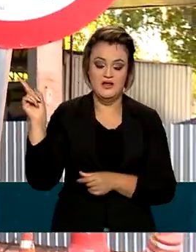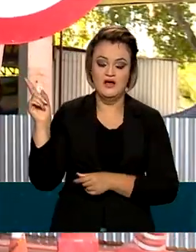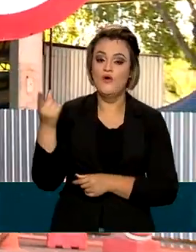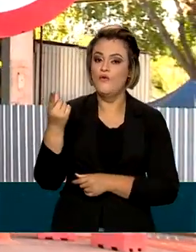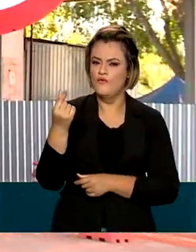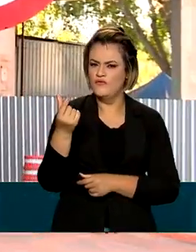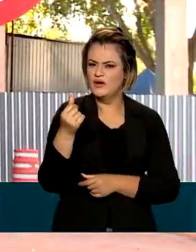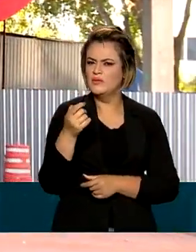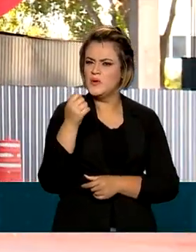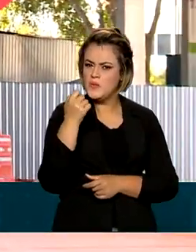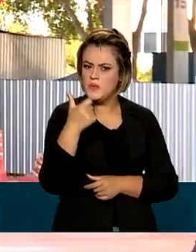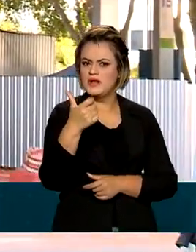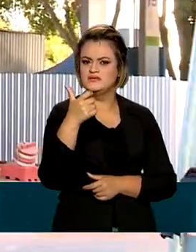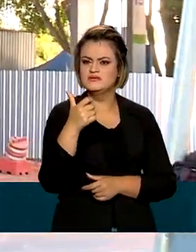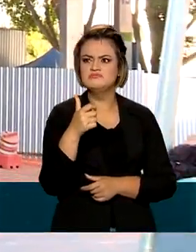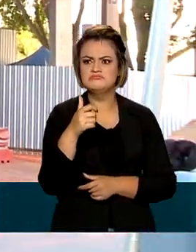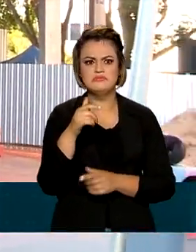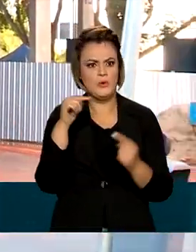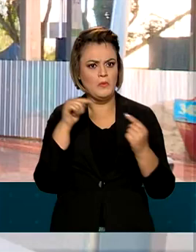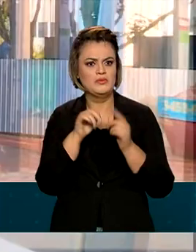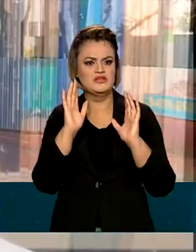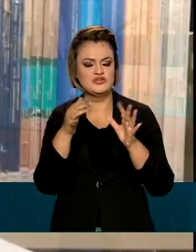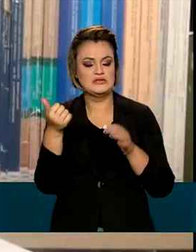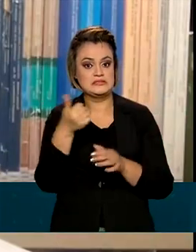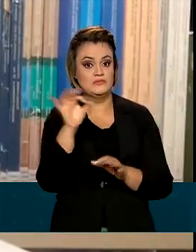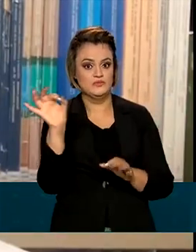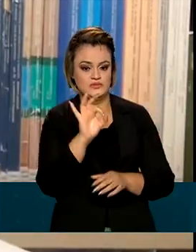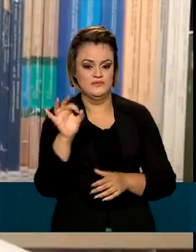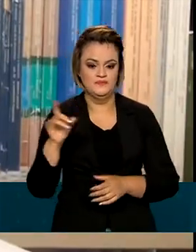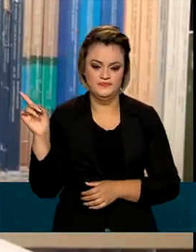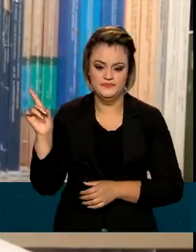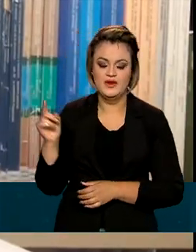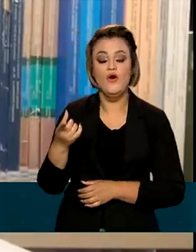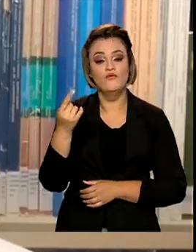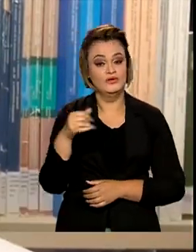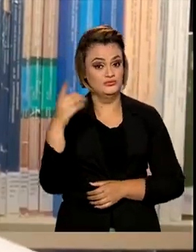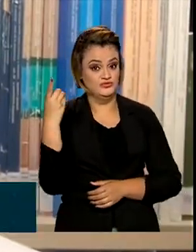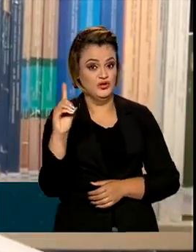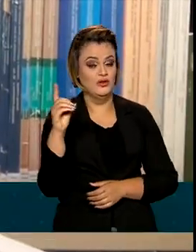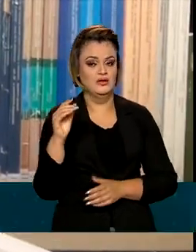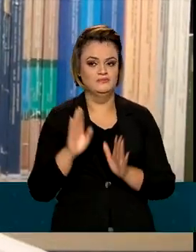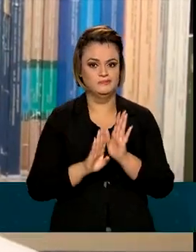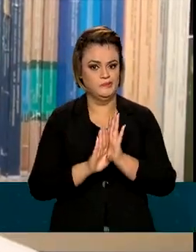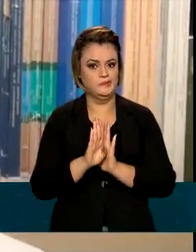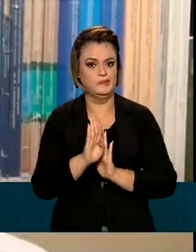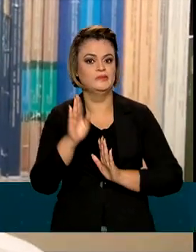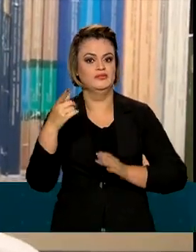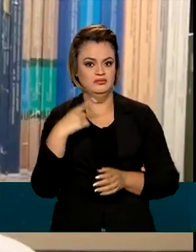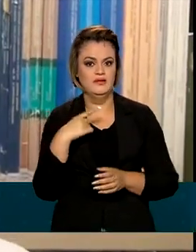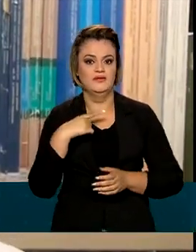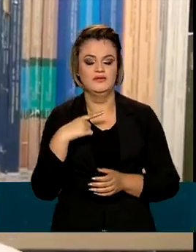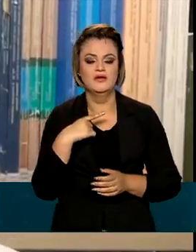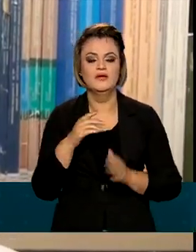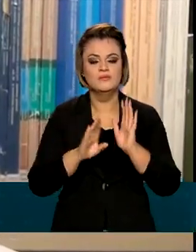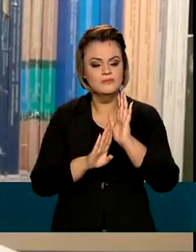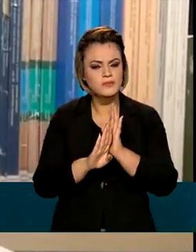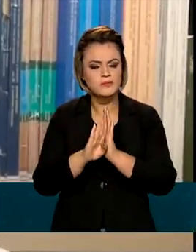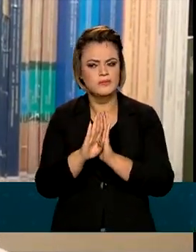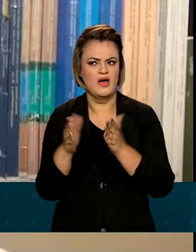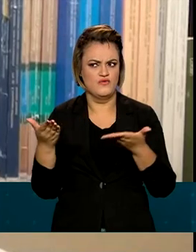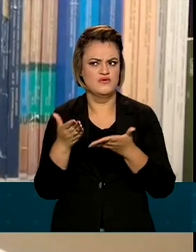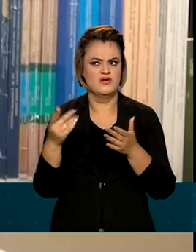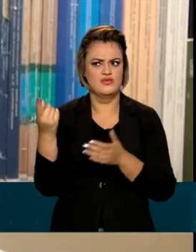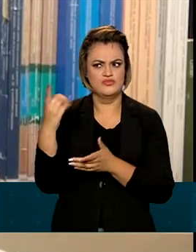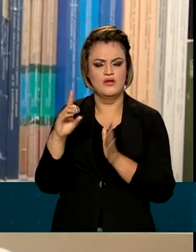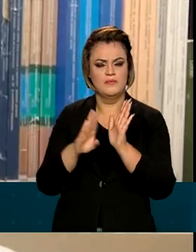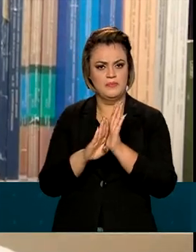cotação já quase atingiu as expectativas. O preço do dólar continua subindo, ele teve uma subida recentemente,